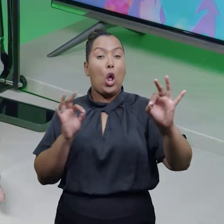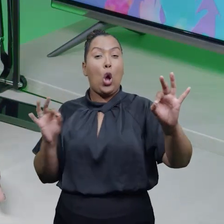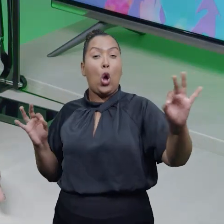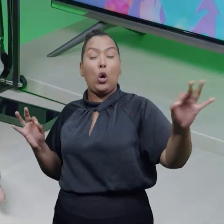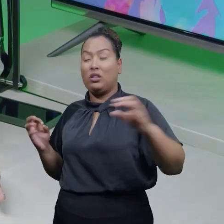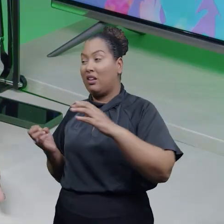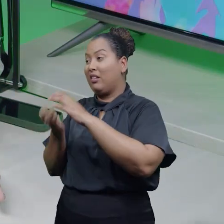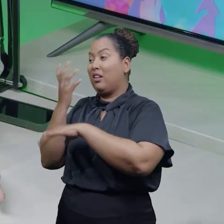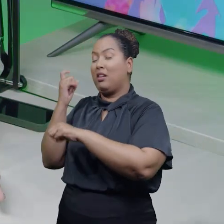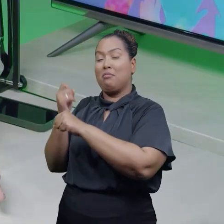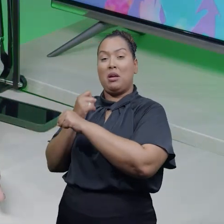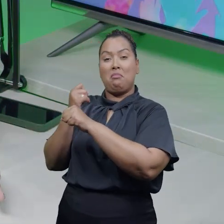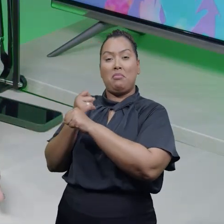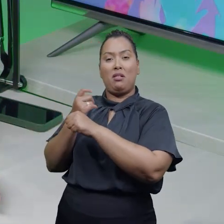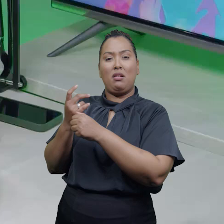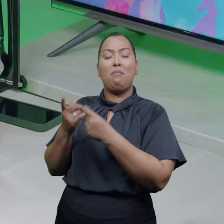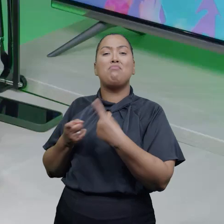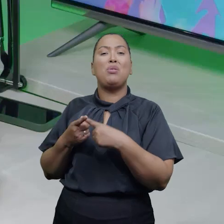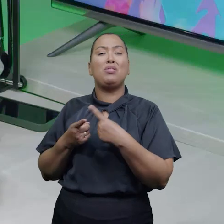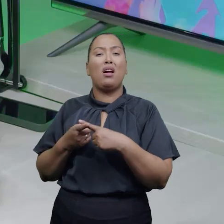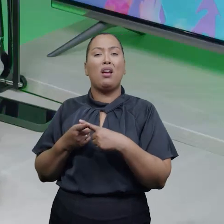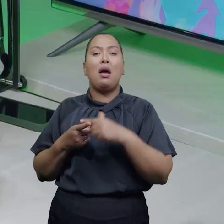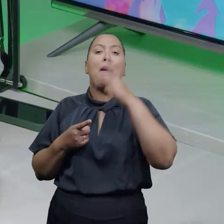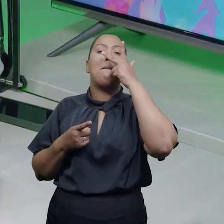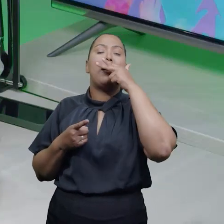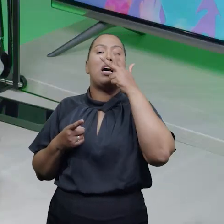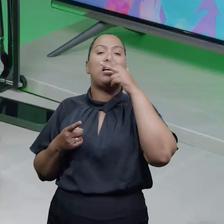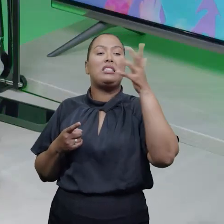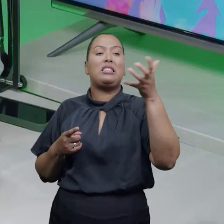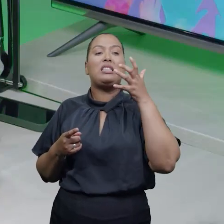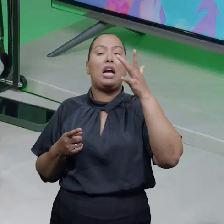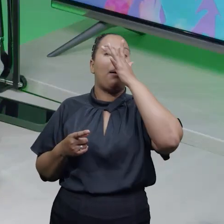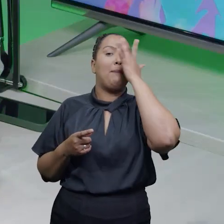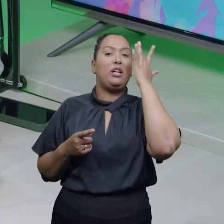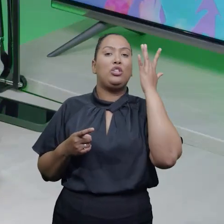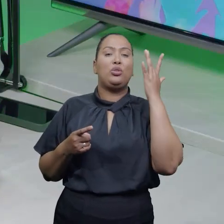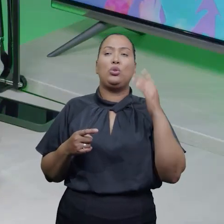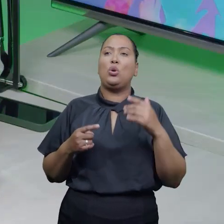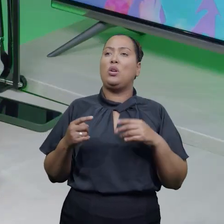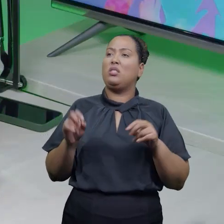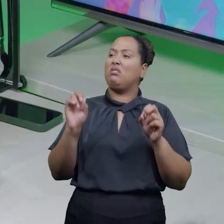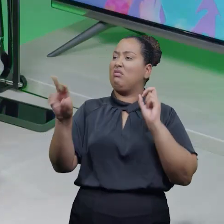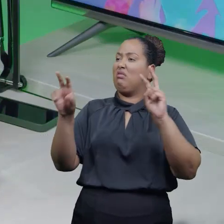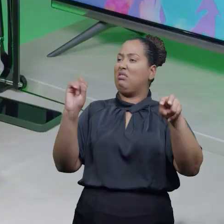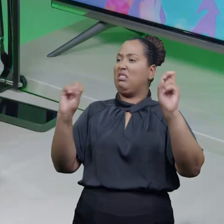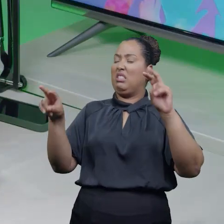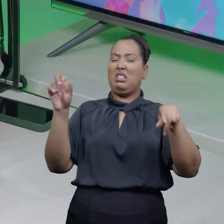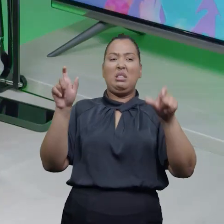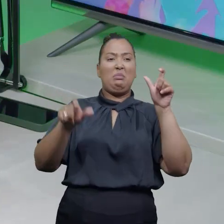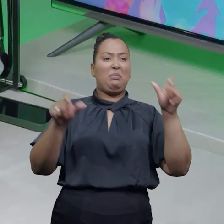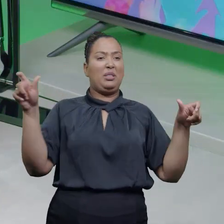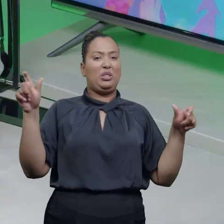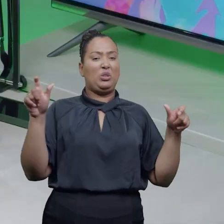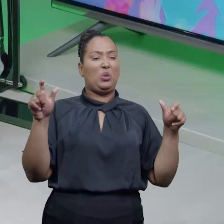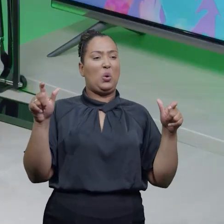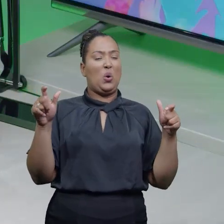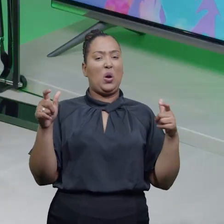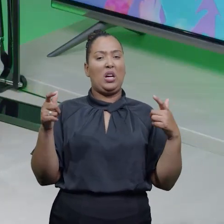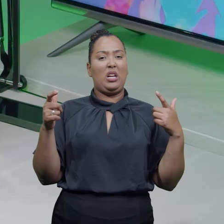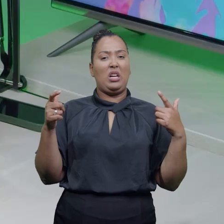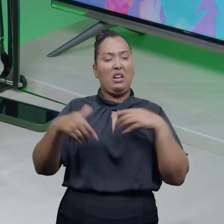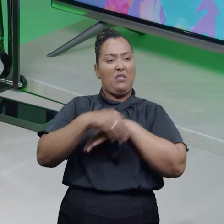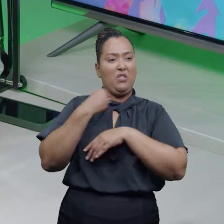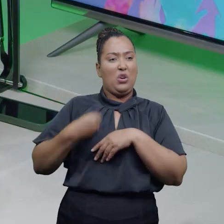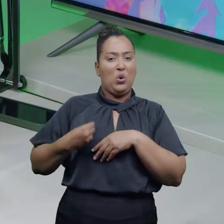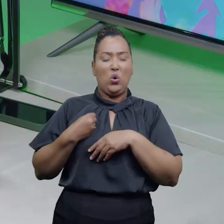local distante, para também higienizar a cidade, né? Higienizar a visão daqueles outros cidadãos, tirar